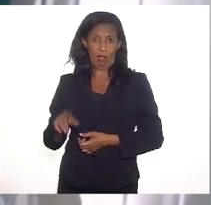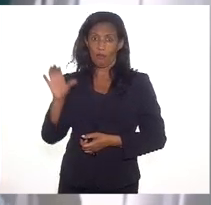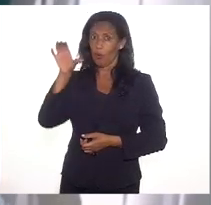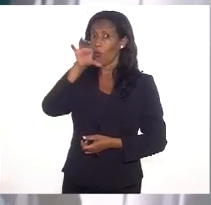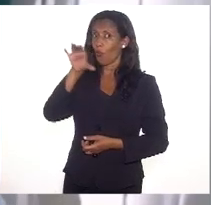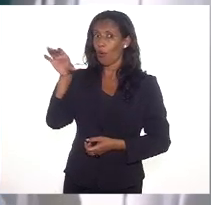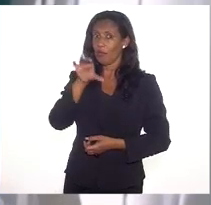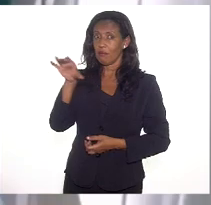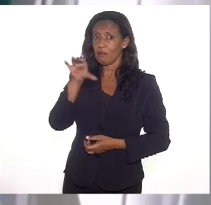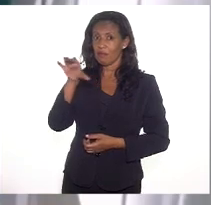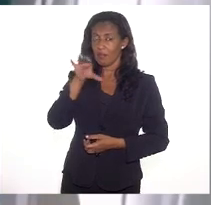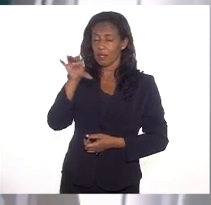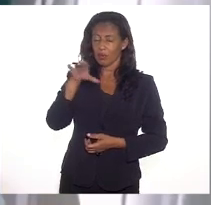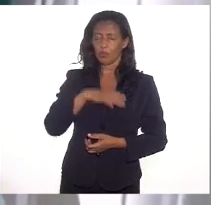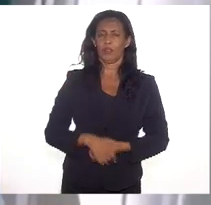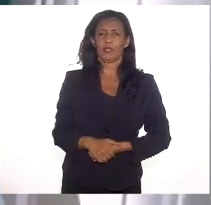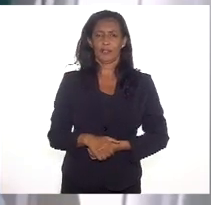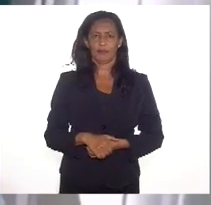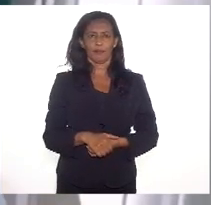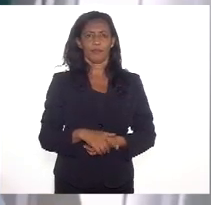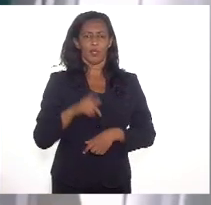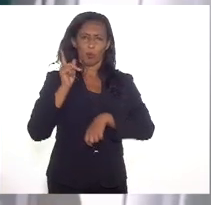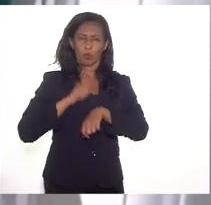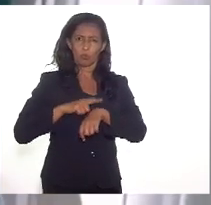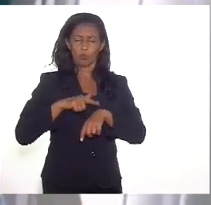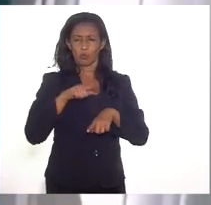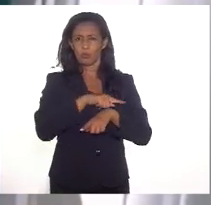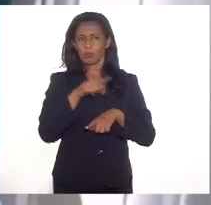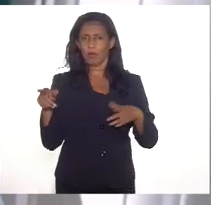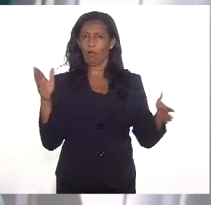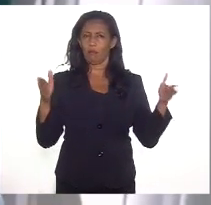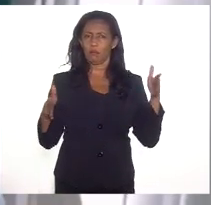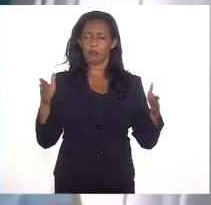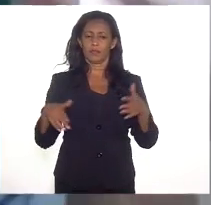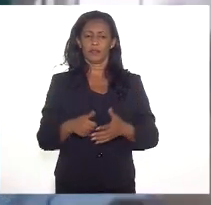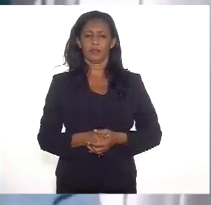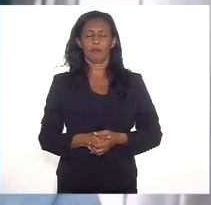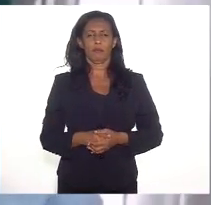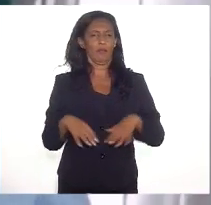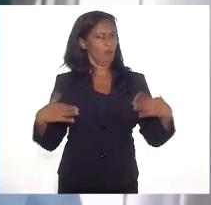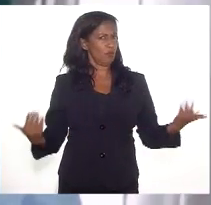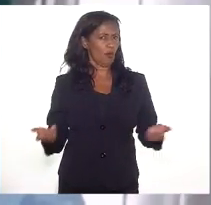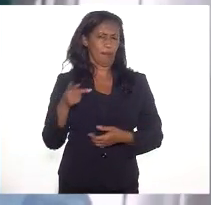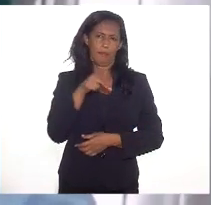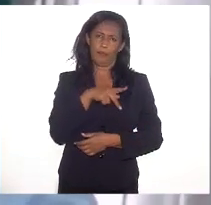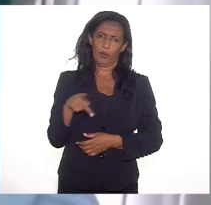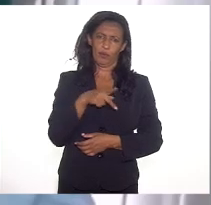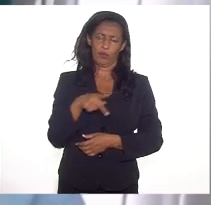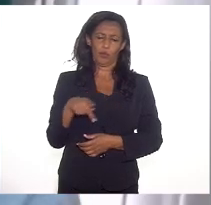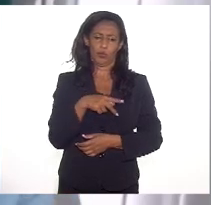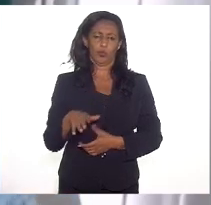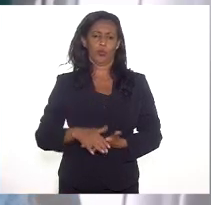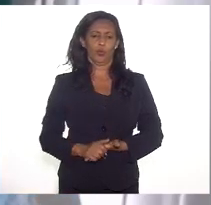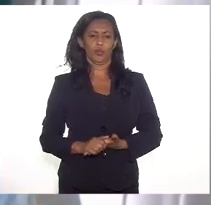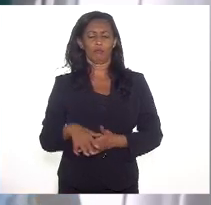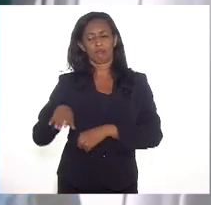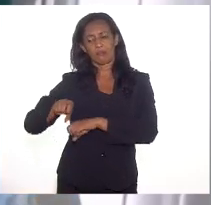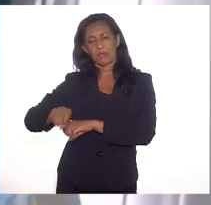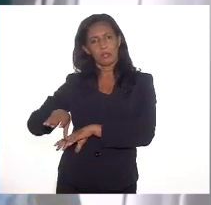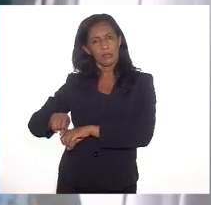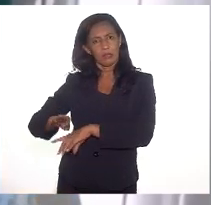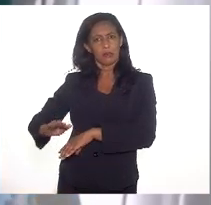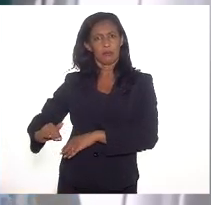integrou a coordenação colegiada da rede por um bom período, e foi professora do Núcleo Avançado de Educação Infantil